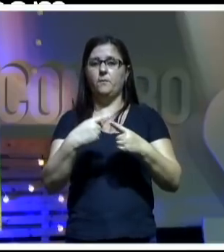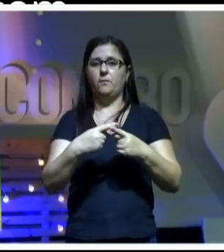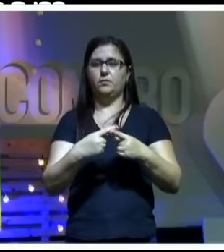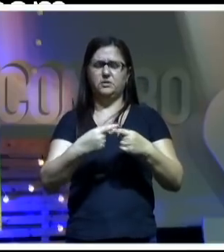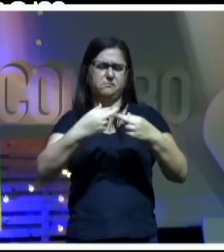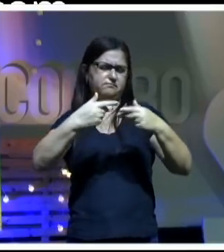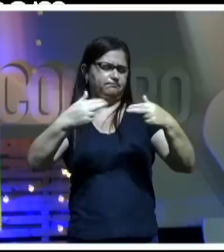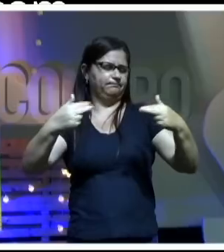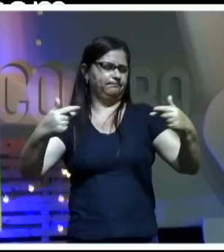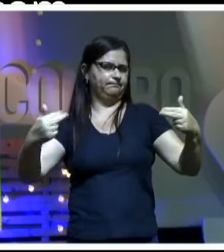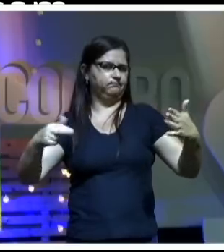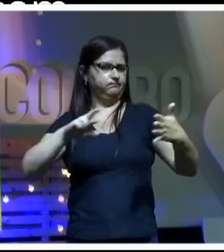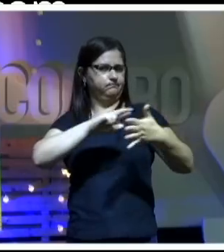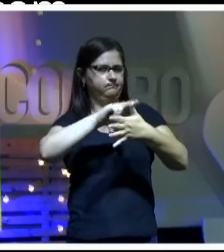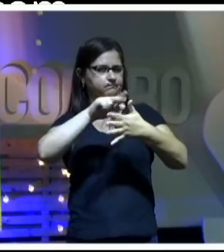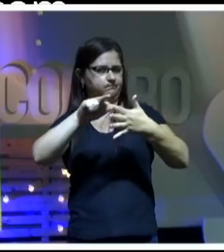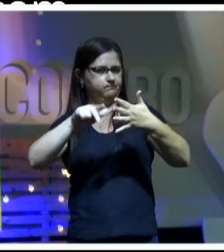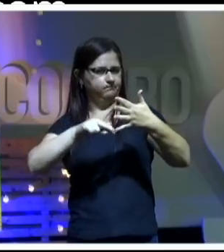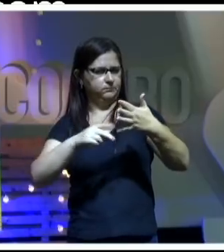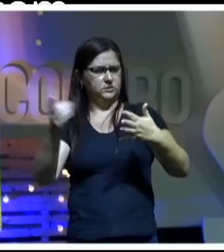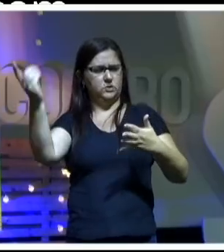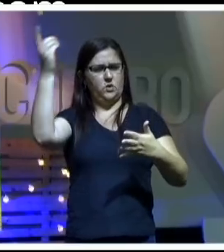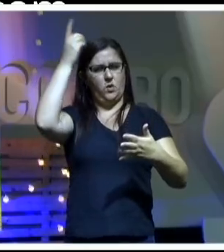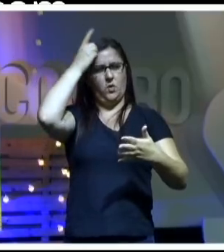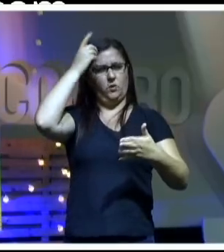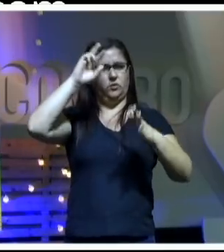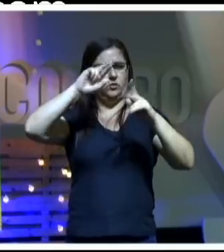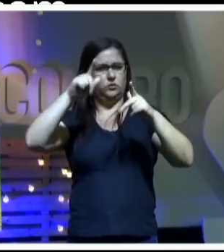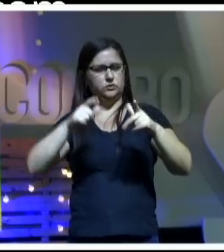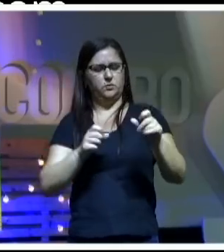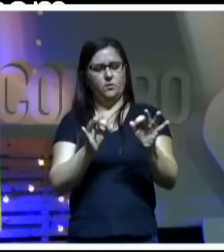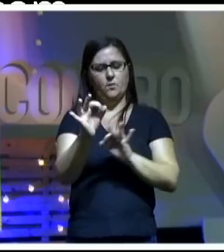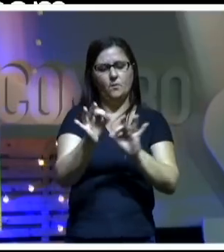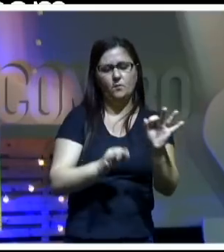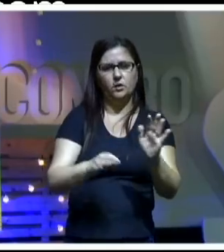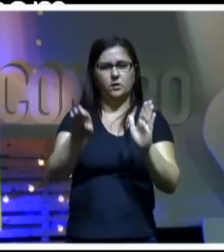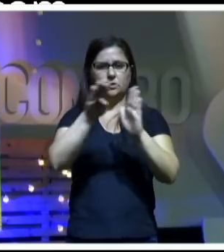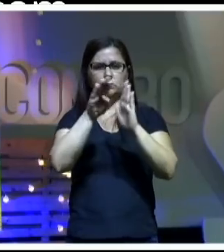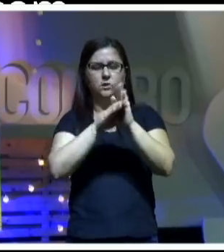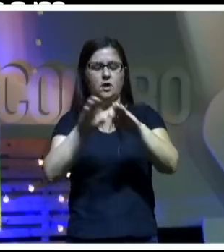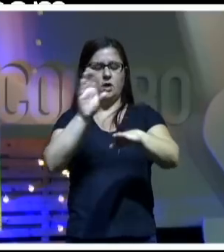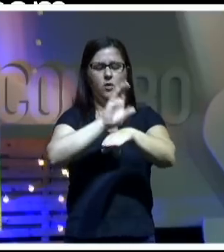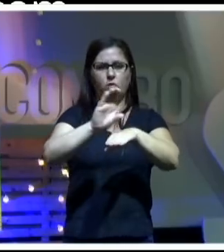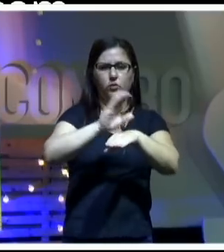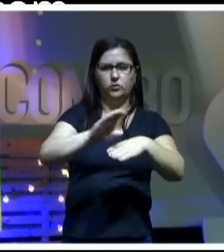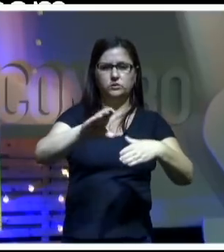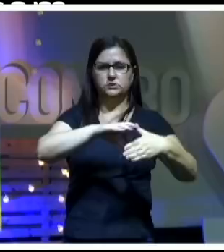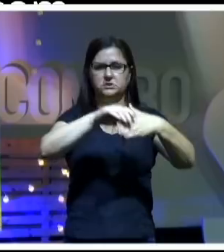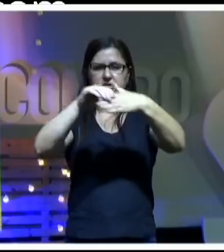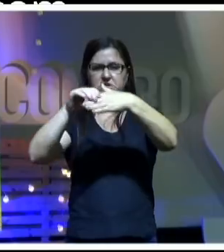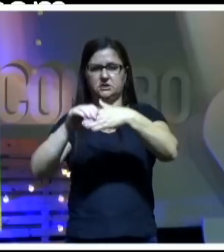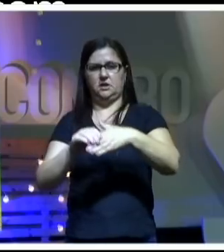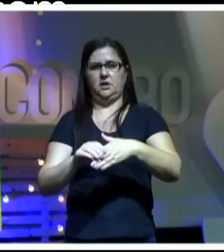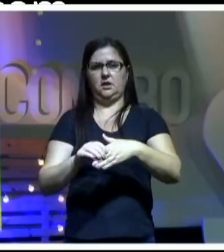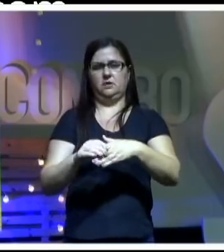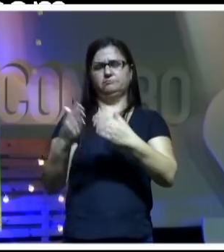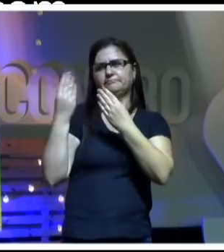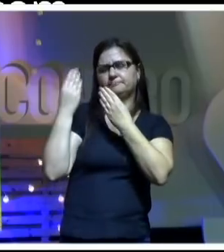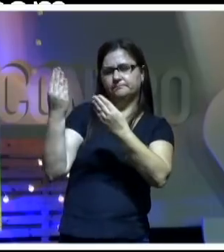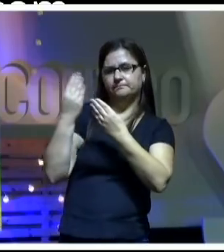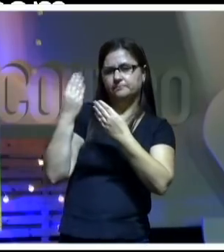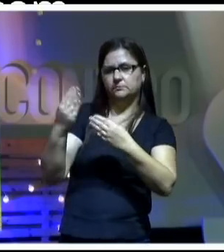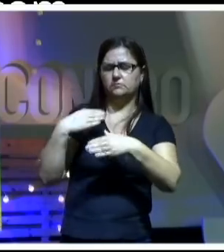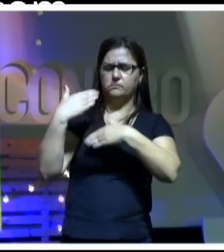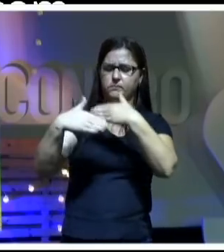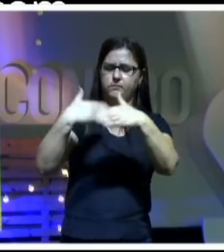lentilhas habilidades de gerenciamento plano estratégico cursos de liderança técnicas terapêuticas e assim